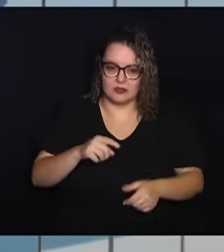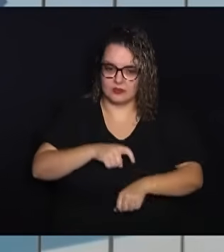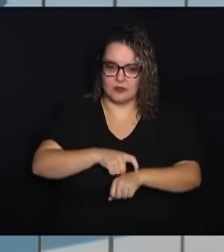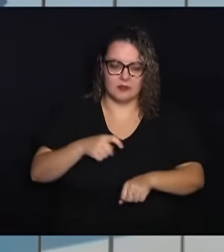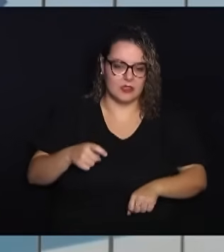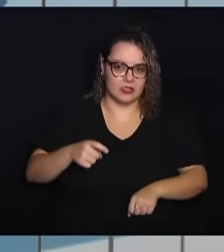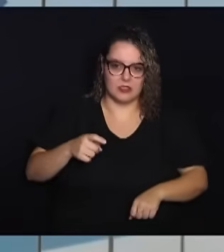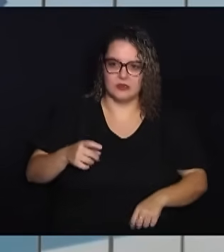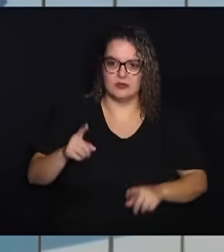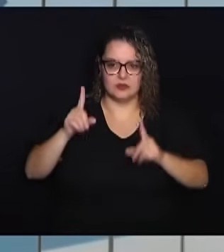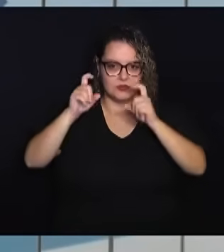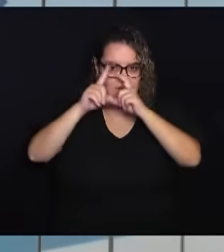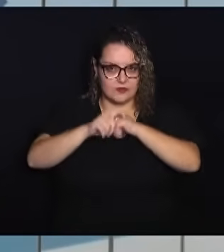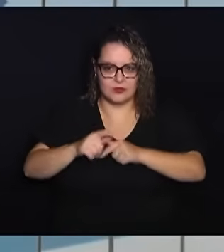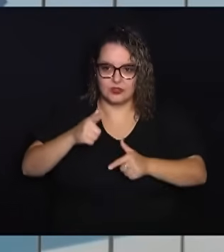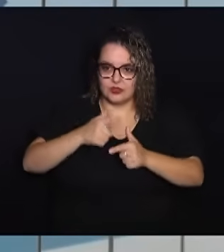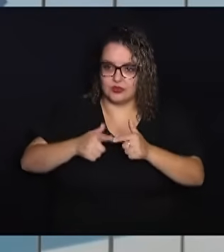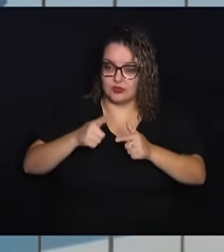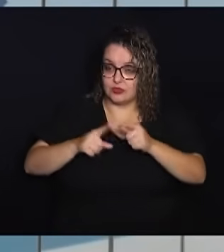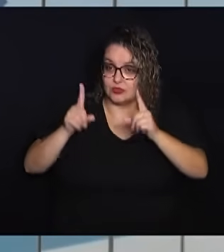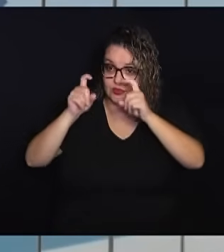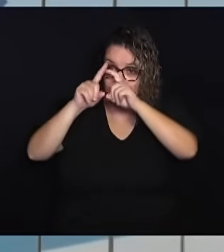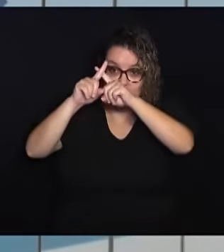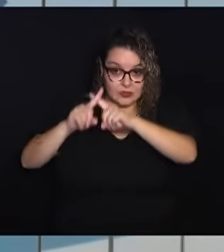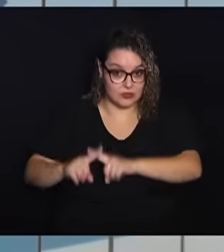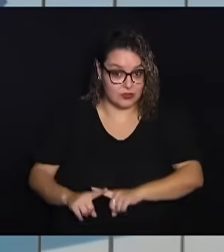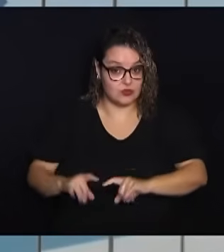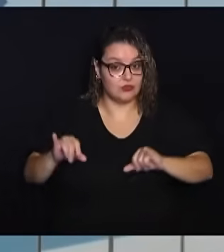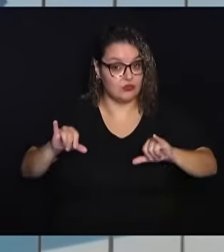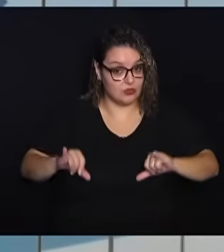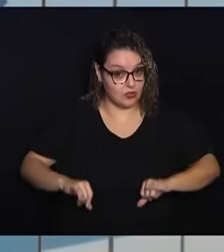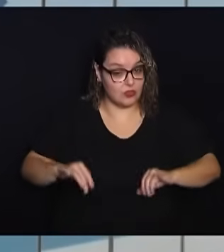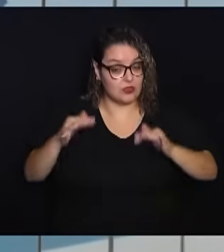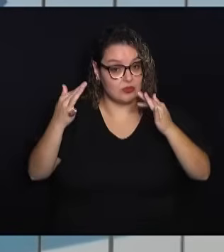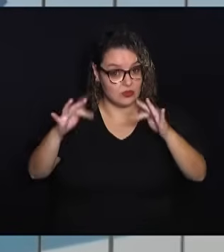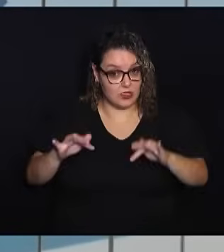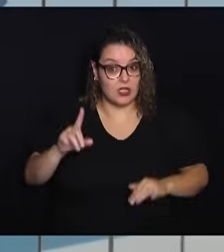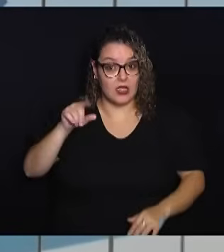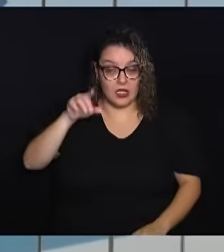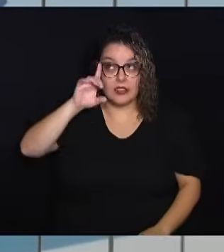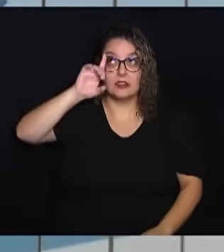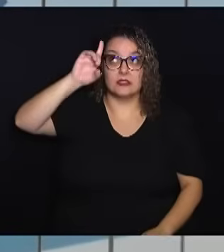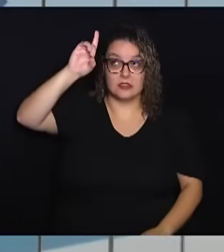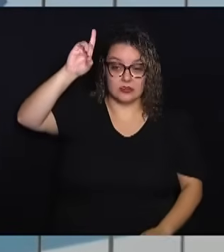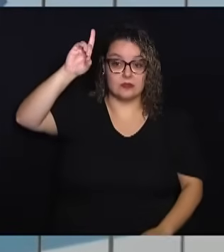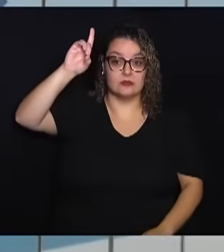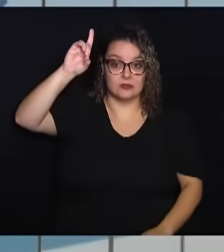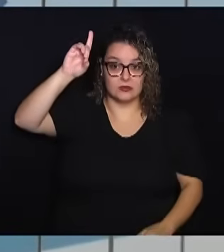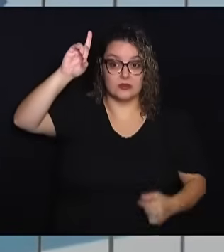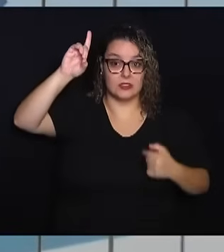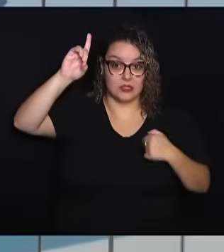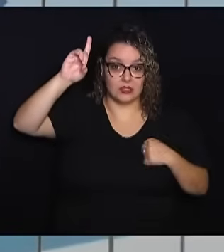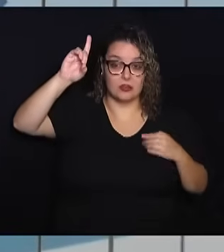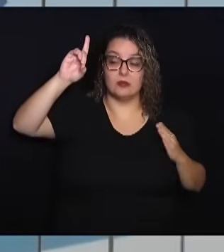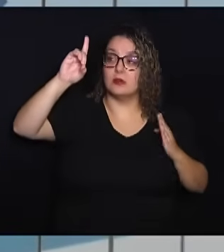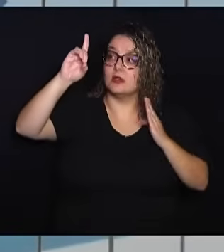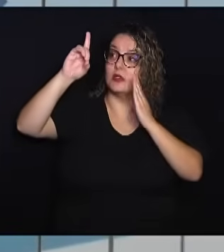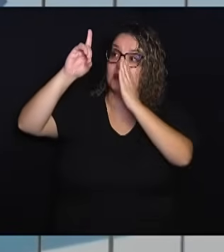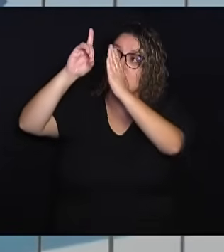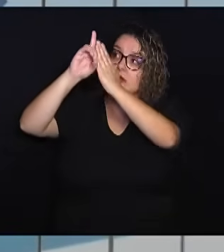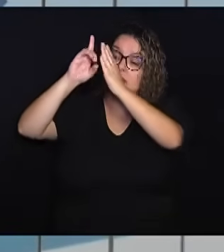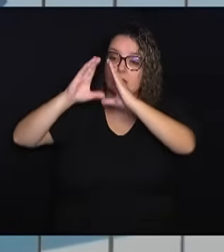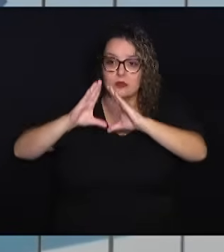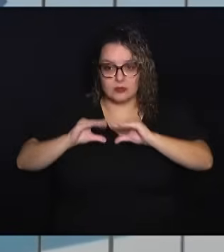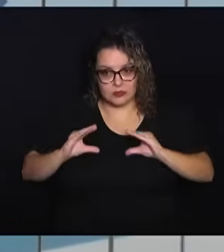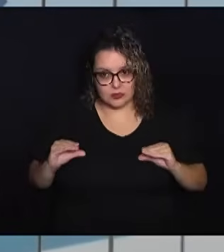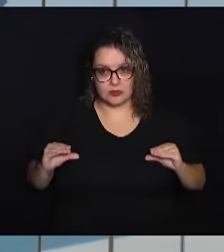de dificuldades, de desafios, de dores, é em Deus que eu encontrei esse conforto, sabe?